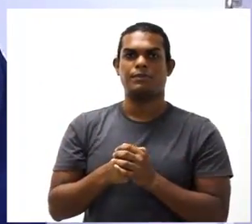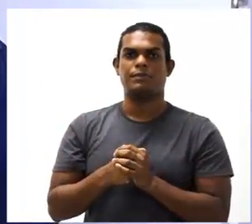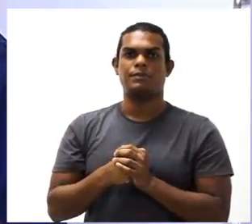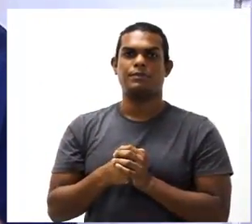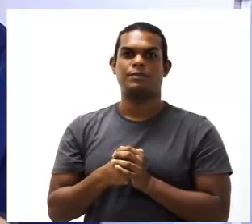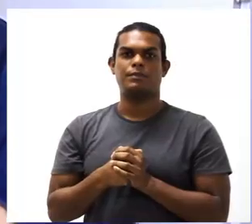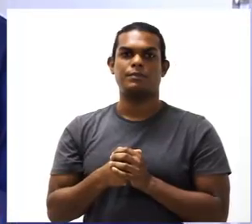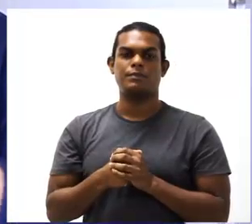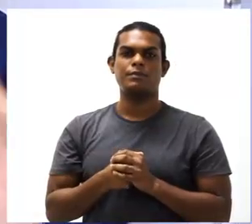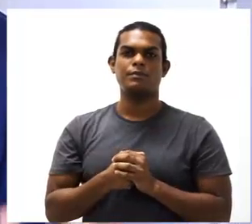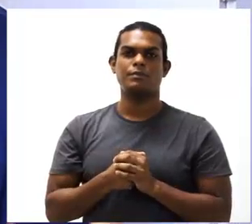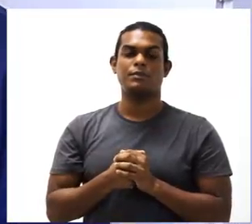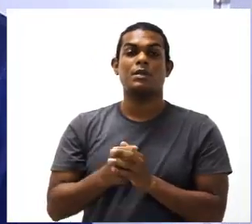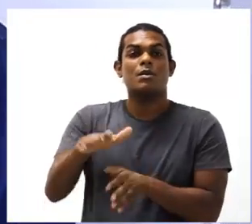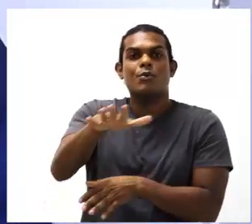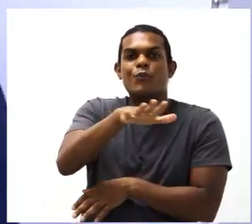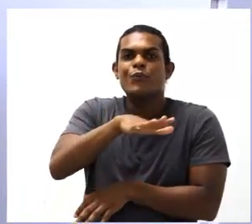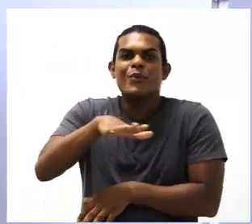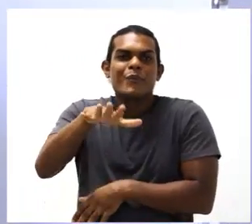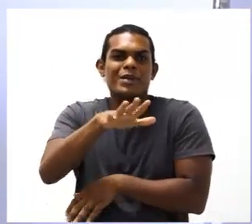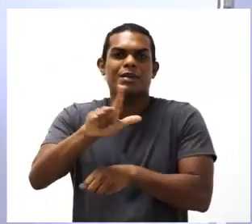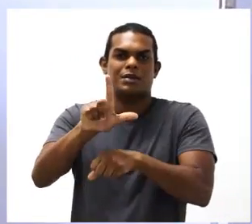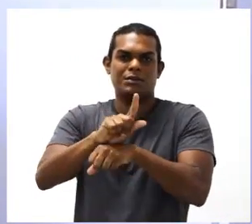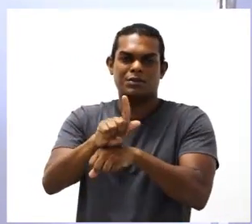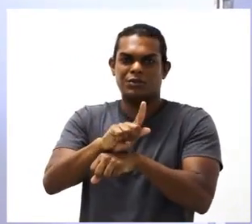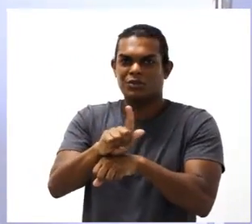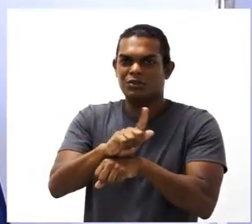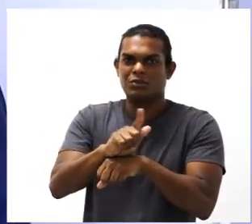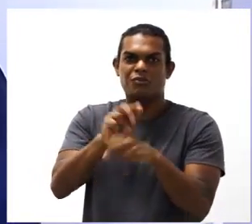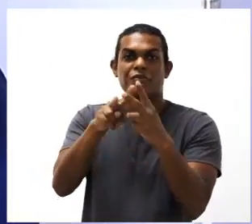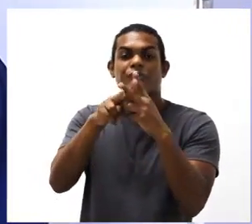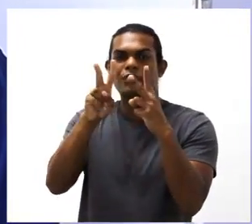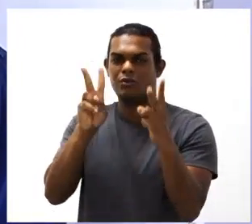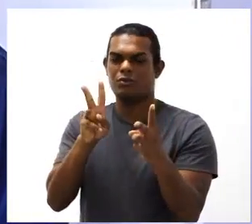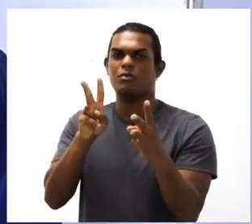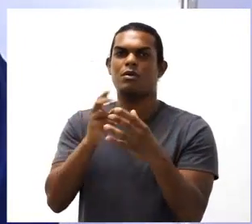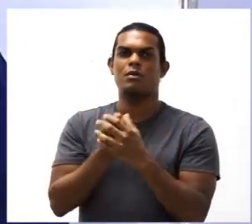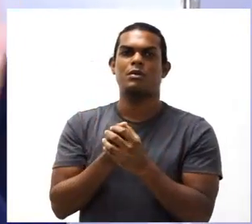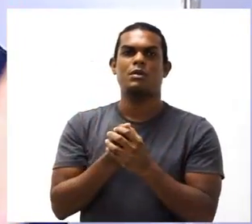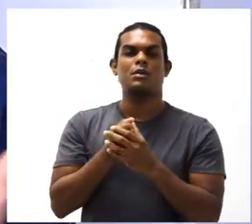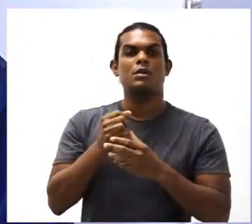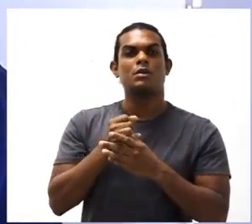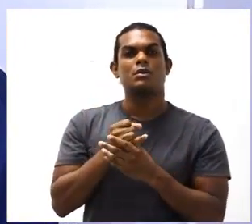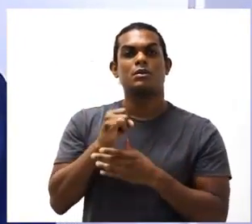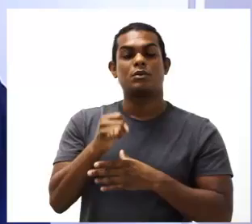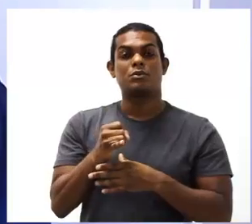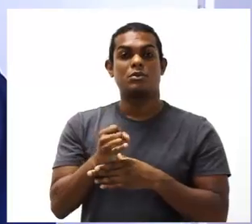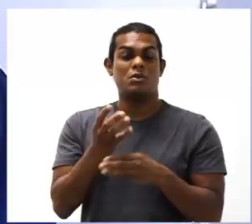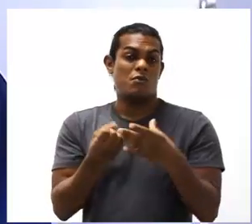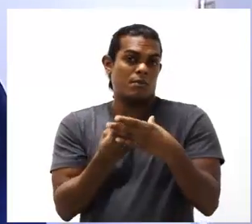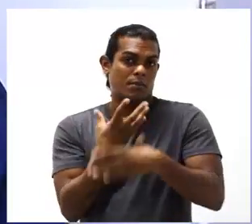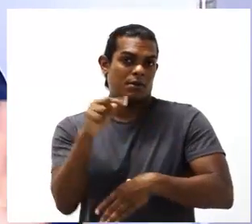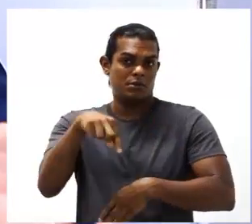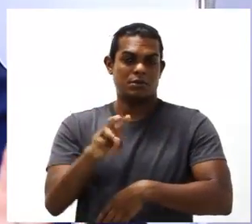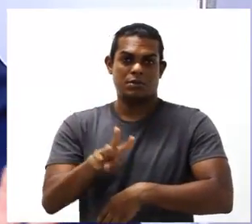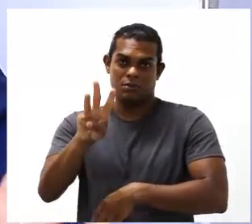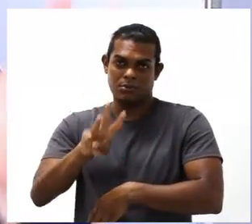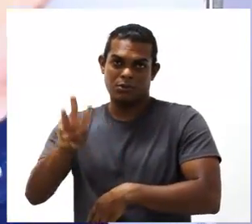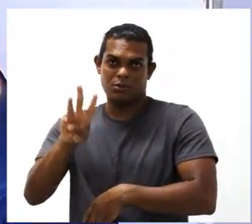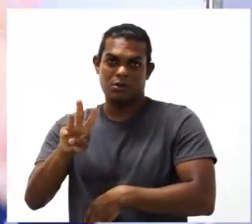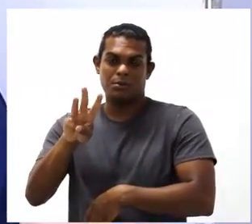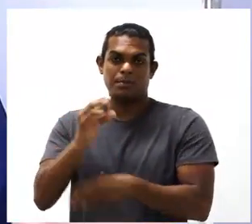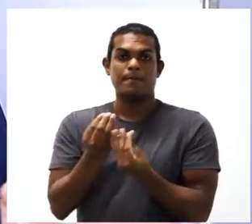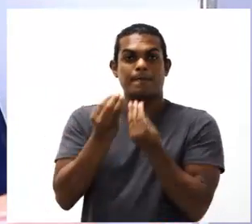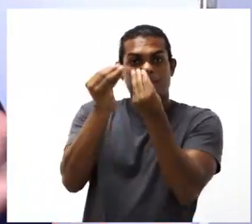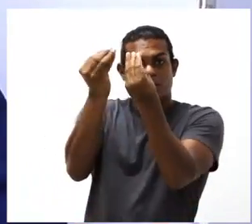já sempre se colocou como um ambiente de gestão da informação e do conhecimento. Então, se eu coloco um portal E eu simplesmente coloco